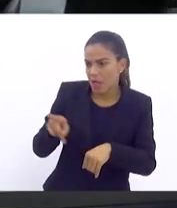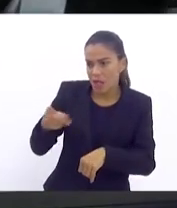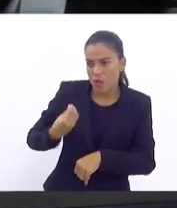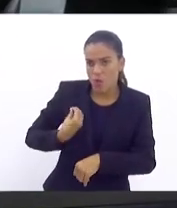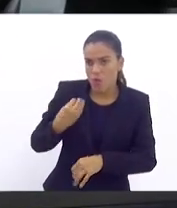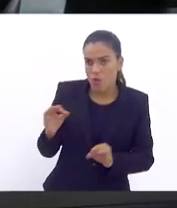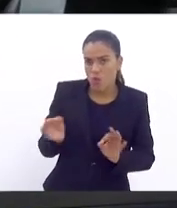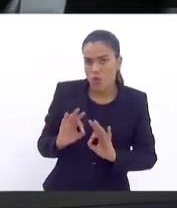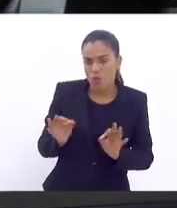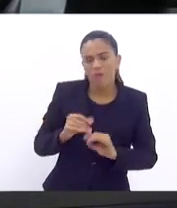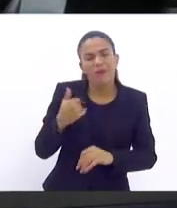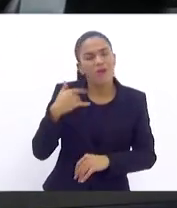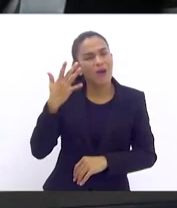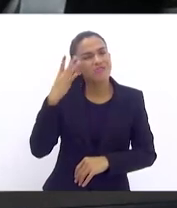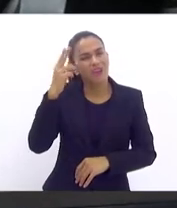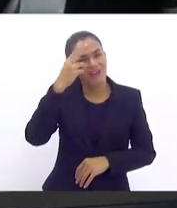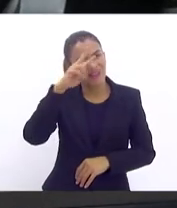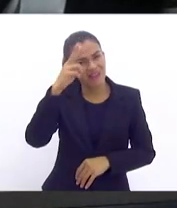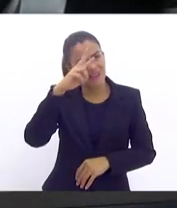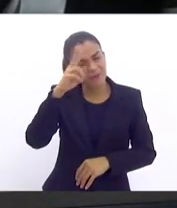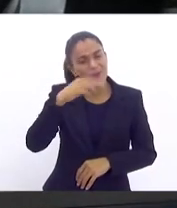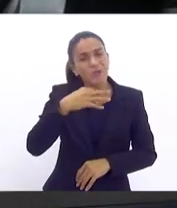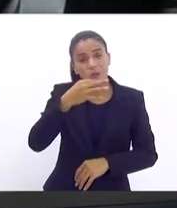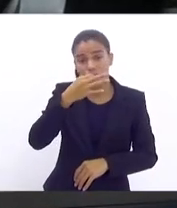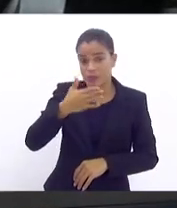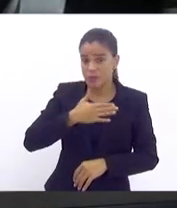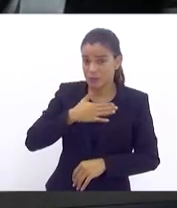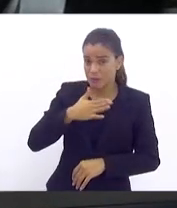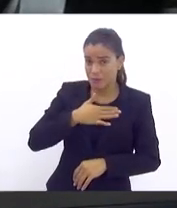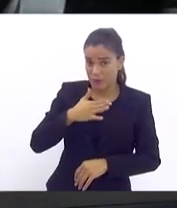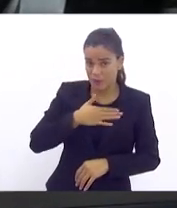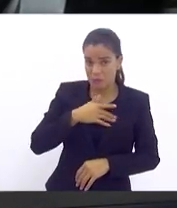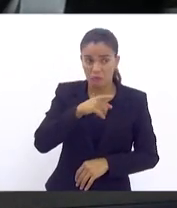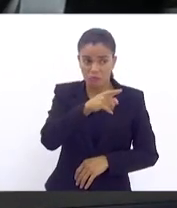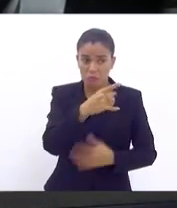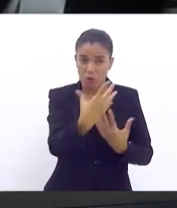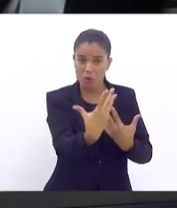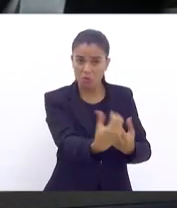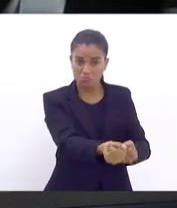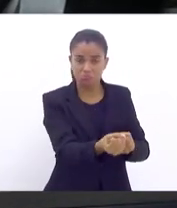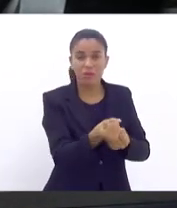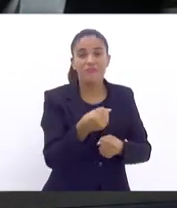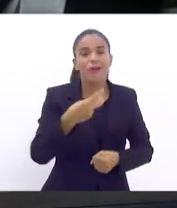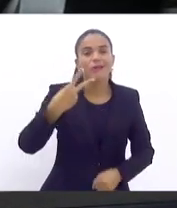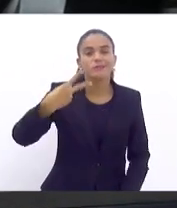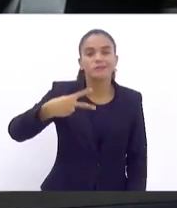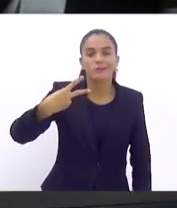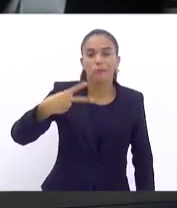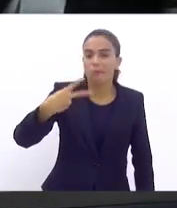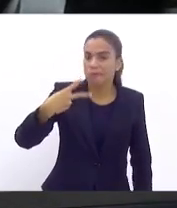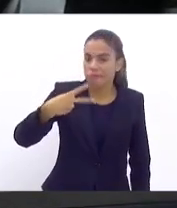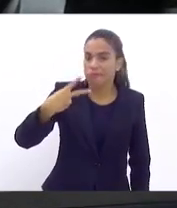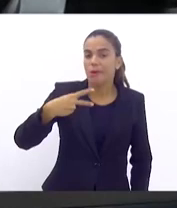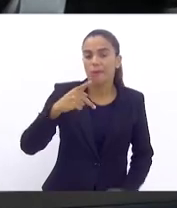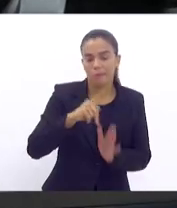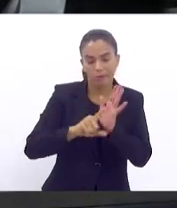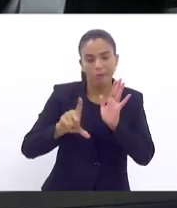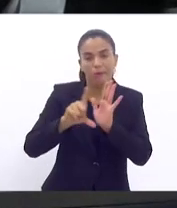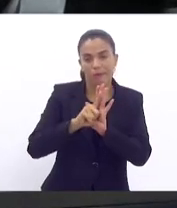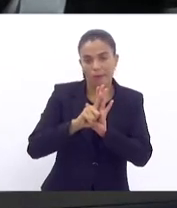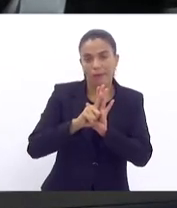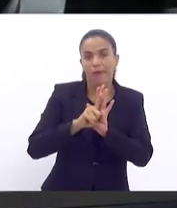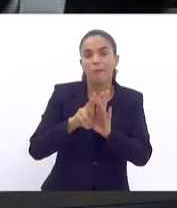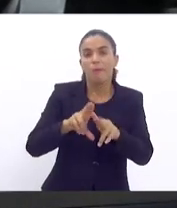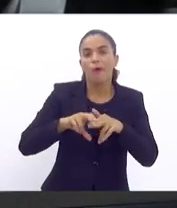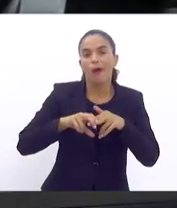tava presente Porque eu acho que eu me lembro que até foi por uma sugestão minha acatada por vossa excelência a segunda vez que o projeto foi a pauta e ele sai